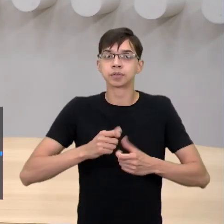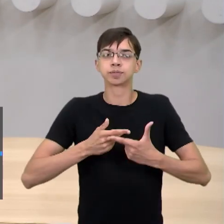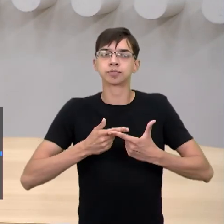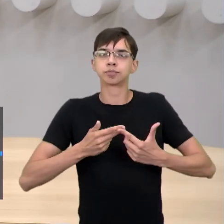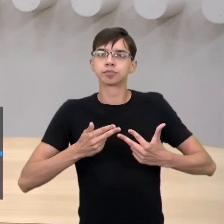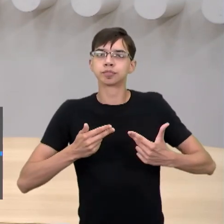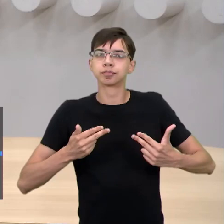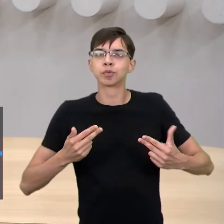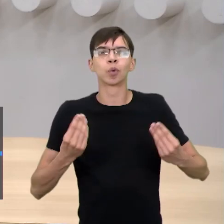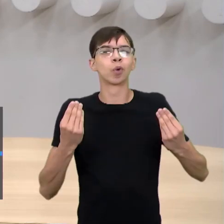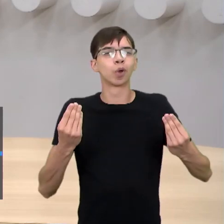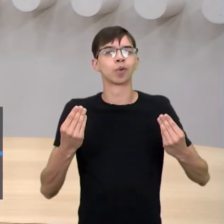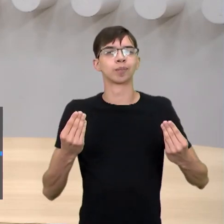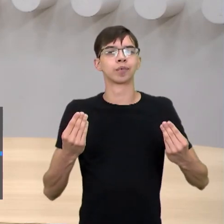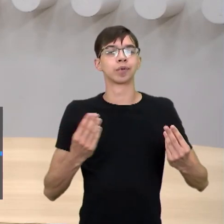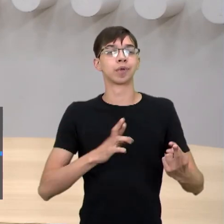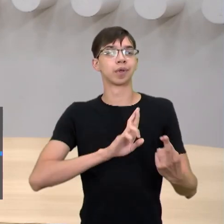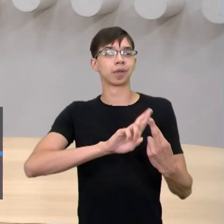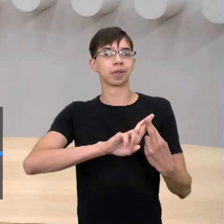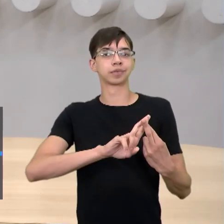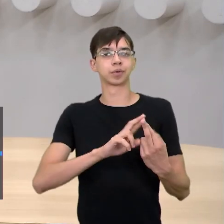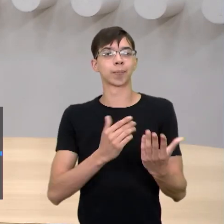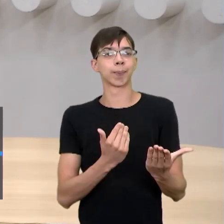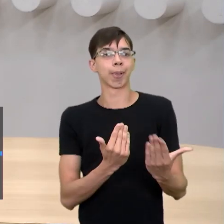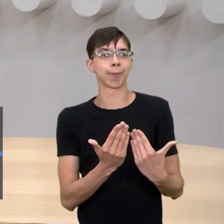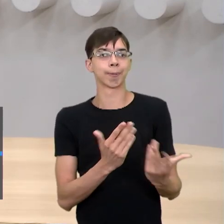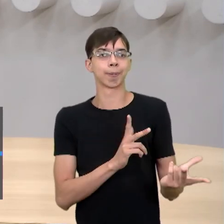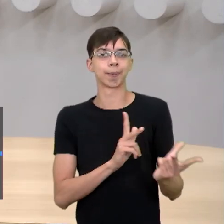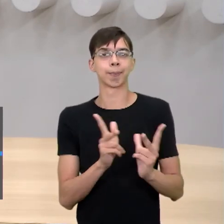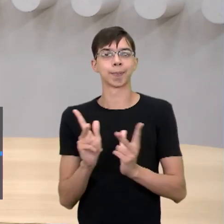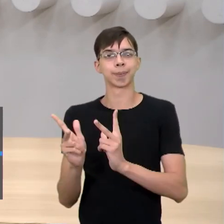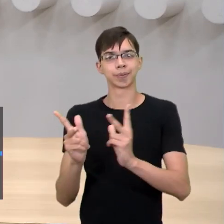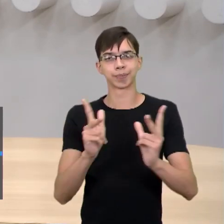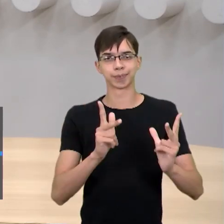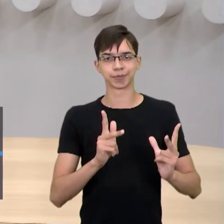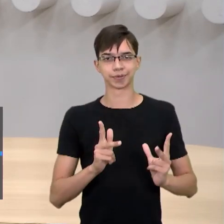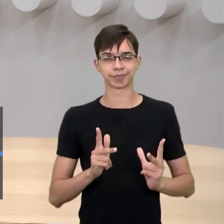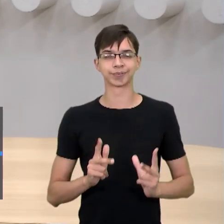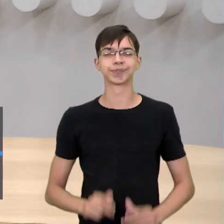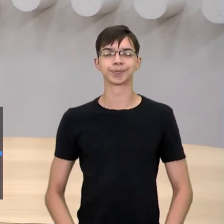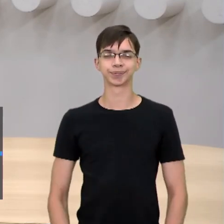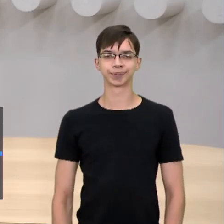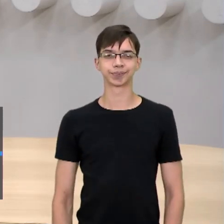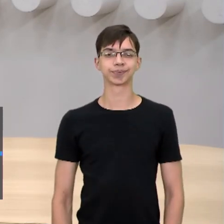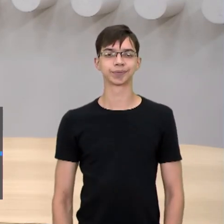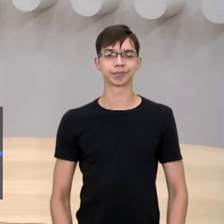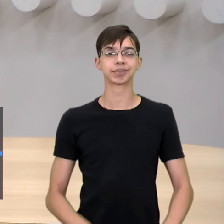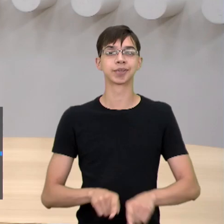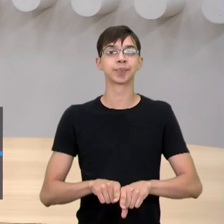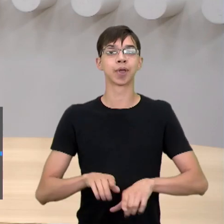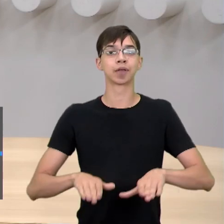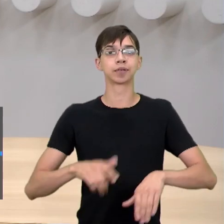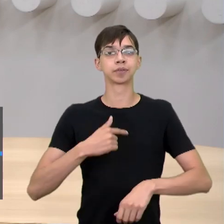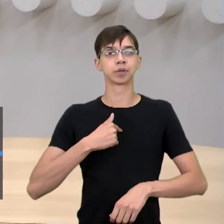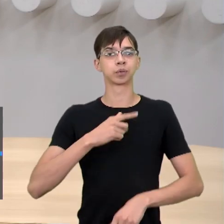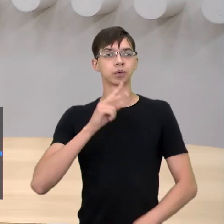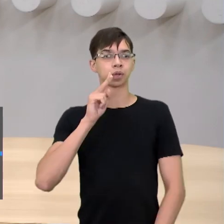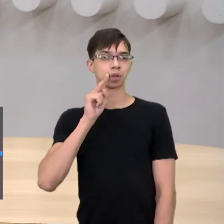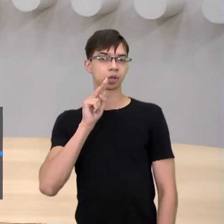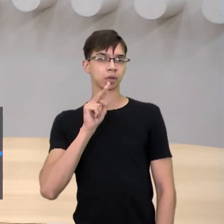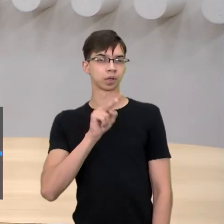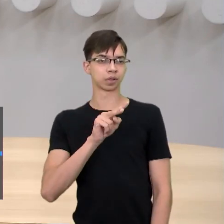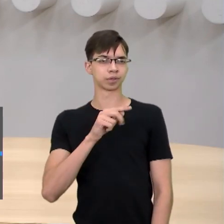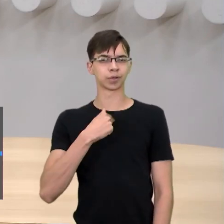vêm da relação com o outro, né? E muitas vezes de diferenciar desse outro, de olhar pra ele e falar,